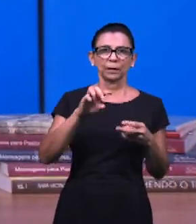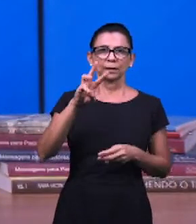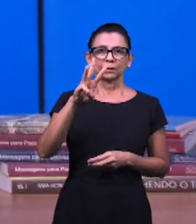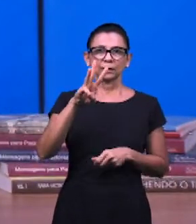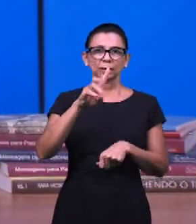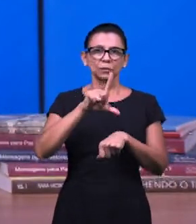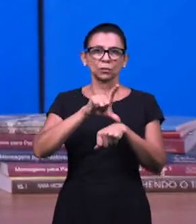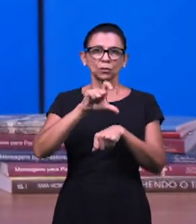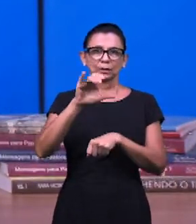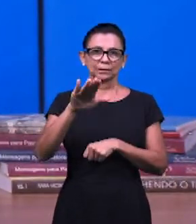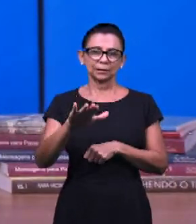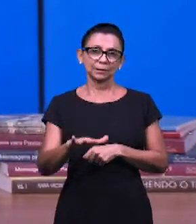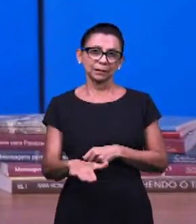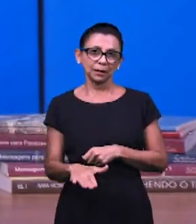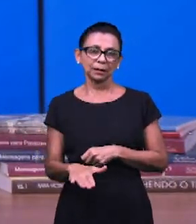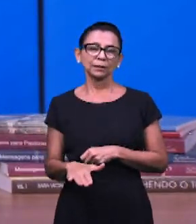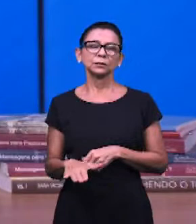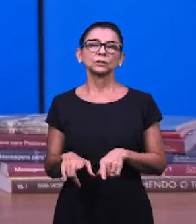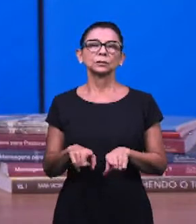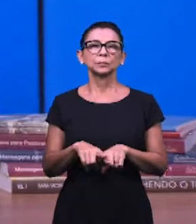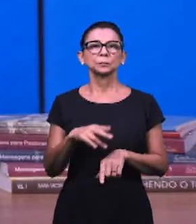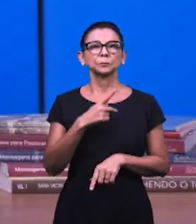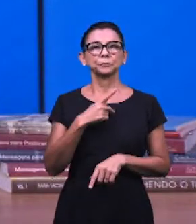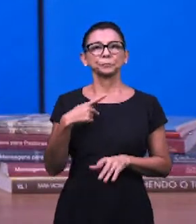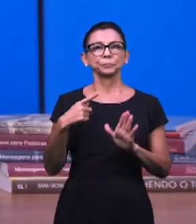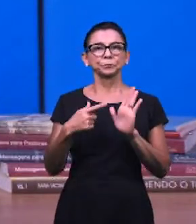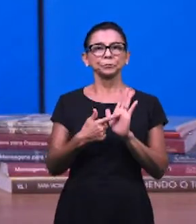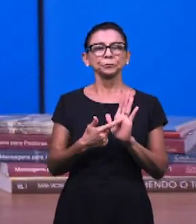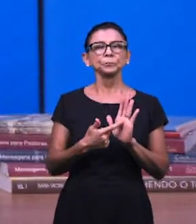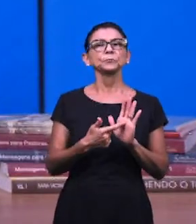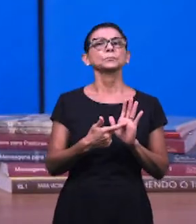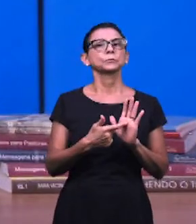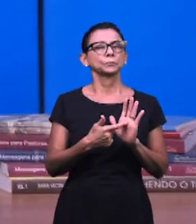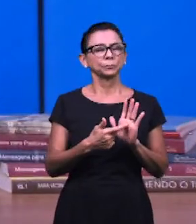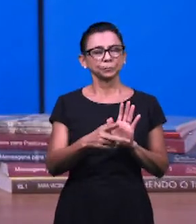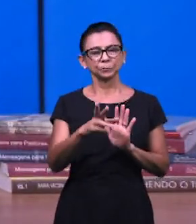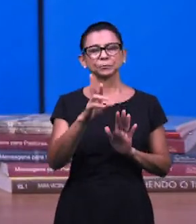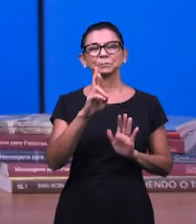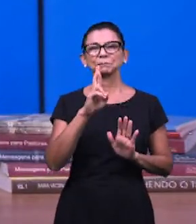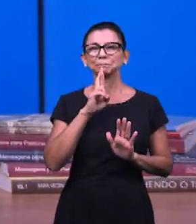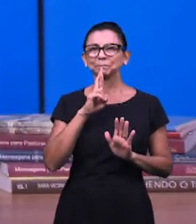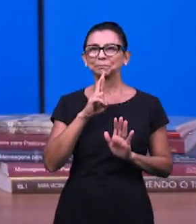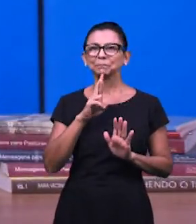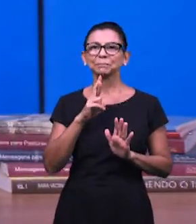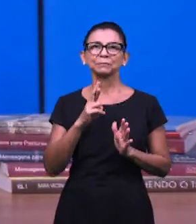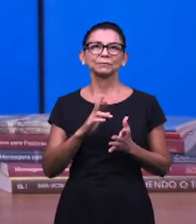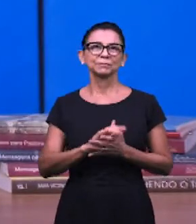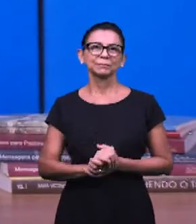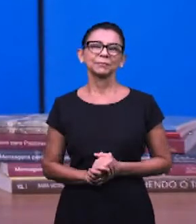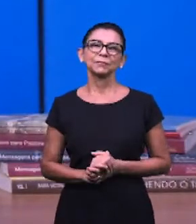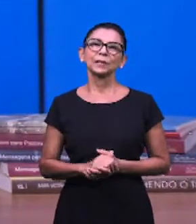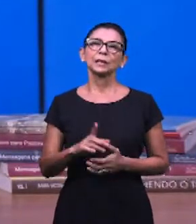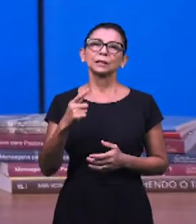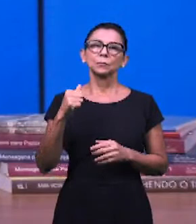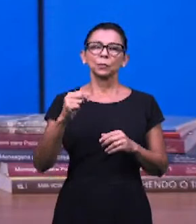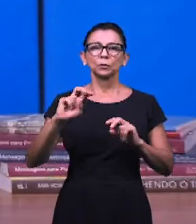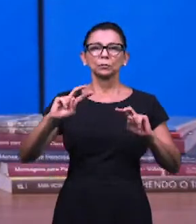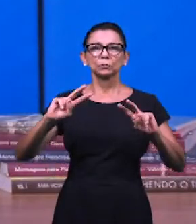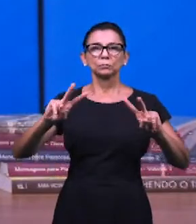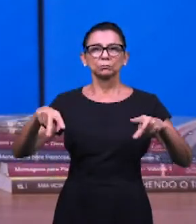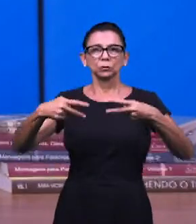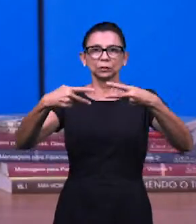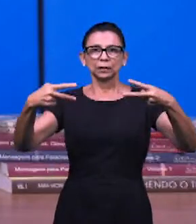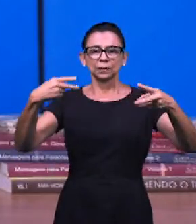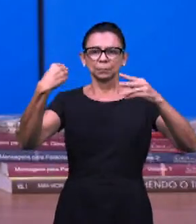Walter Babo, numa programação das 15 horas, ele apresenta também outras respostas da Escola Bíblica Dominical e os demais são publicados no